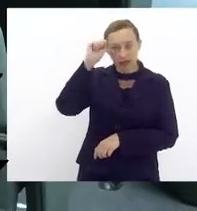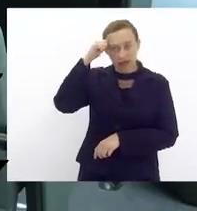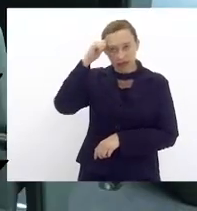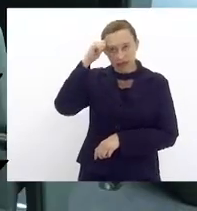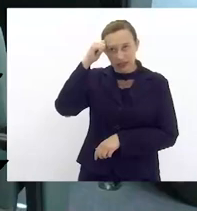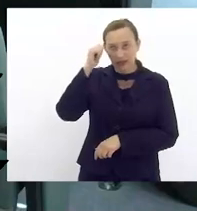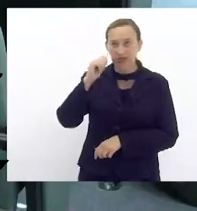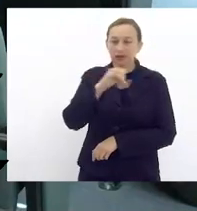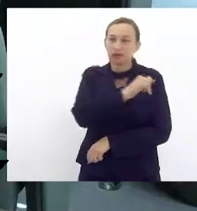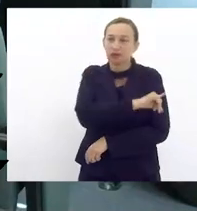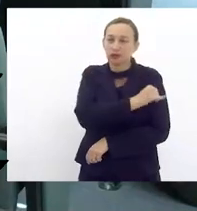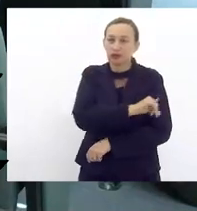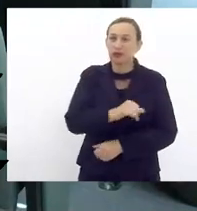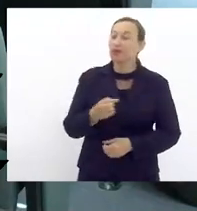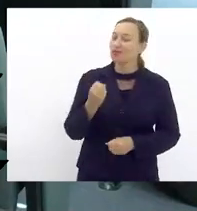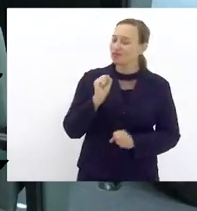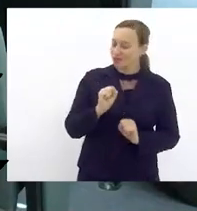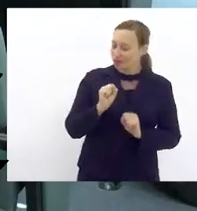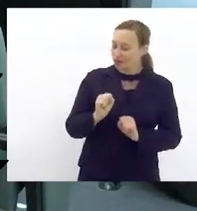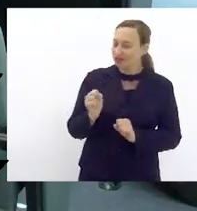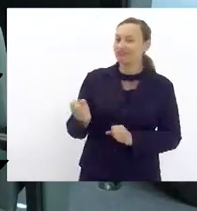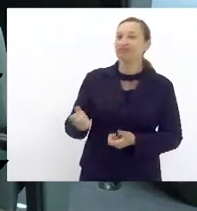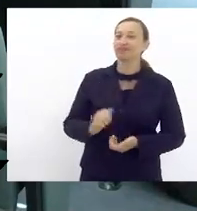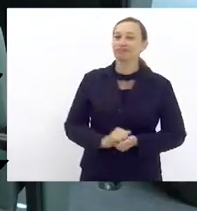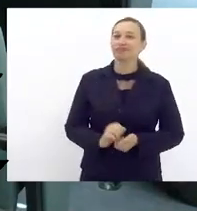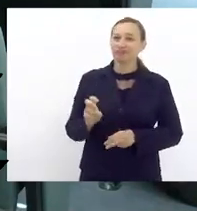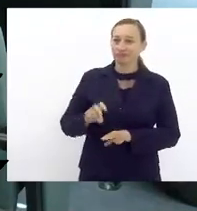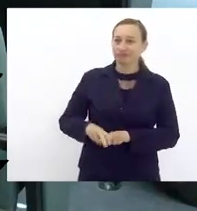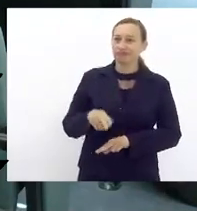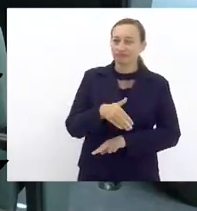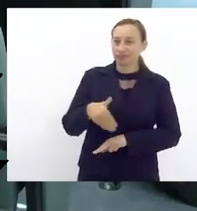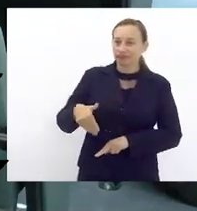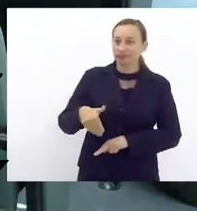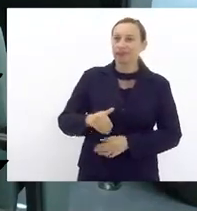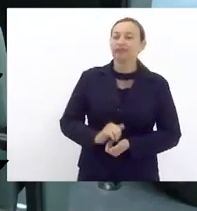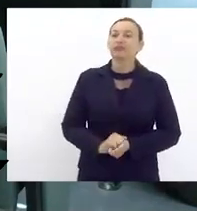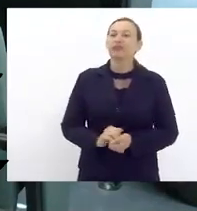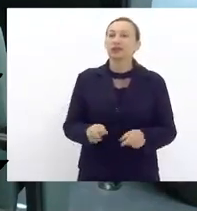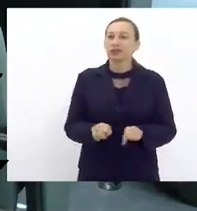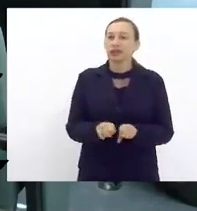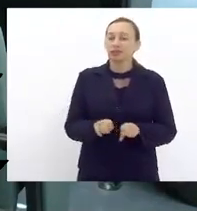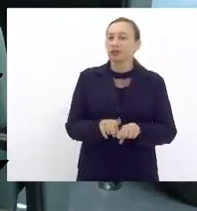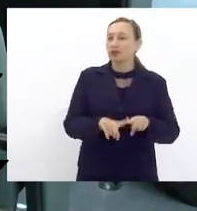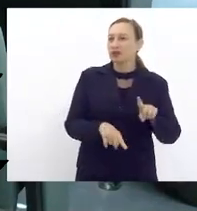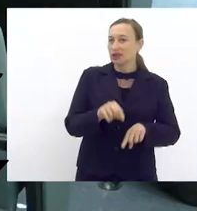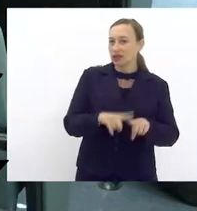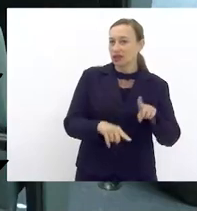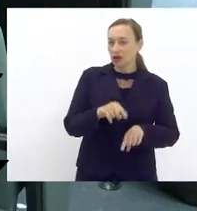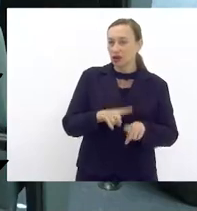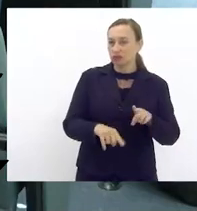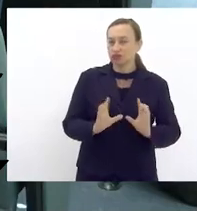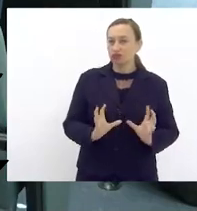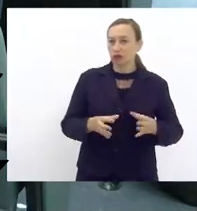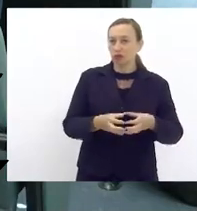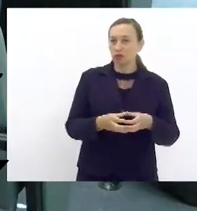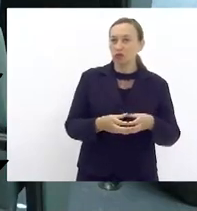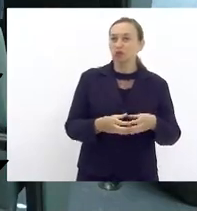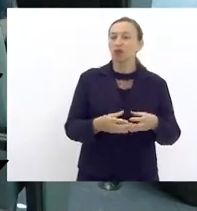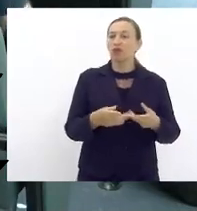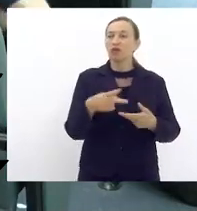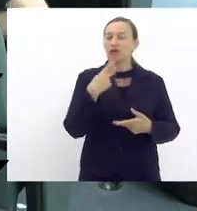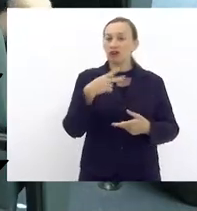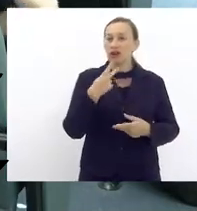Pode claro uma honra e nós estamos também fazendo aqui o material da comissão né em relação tratando